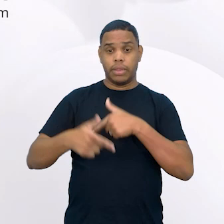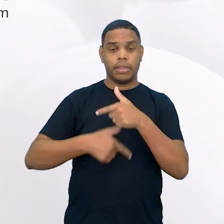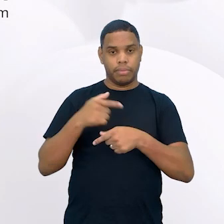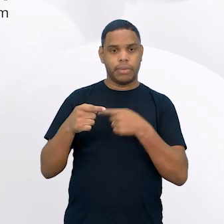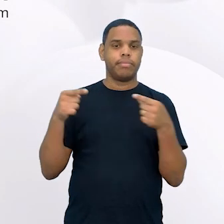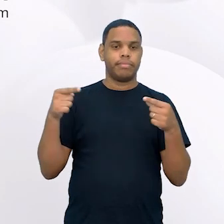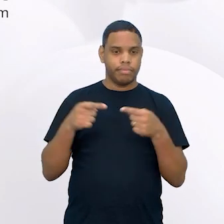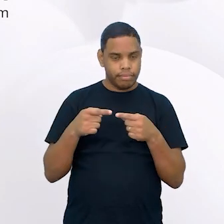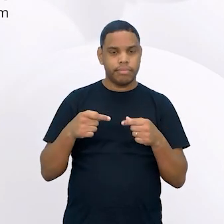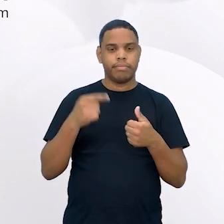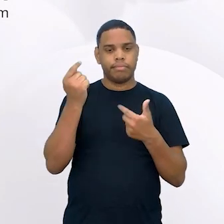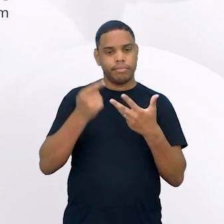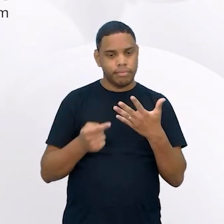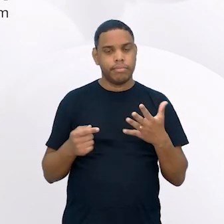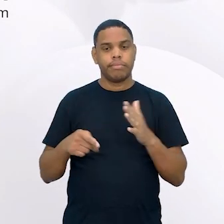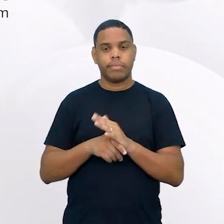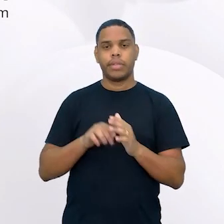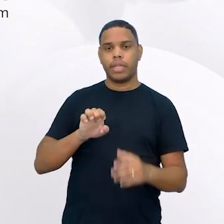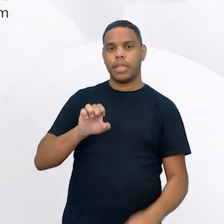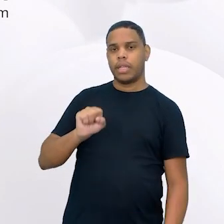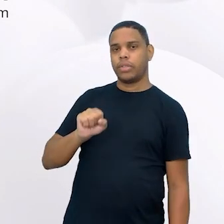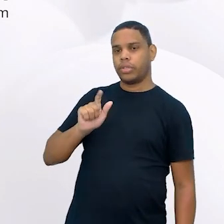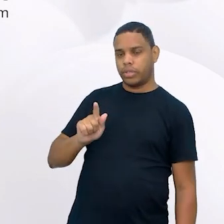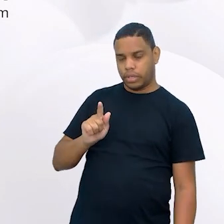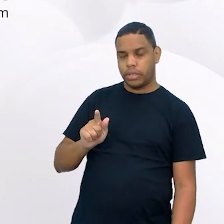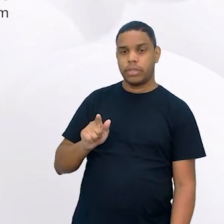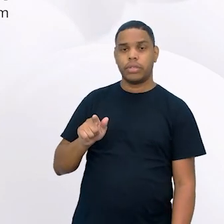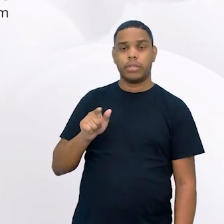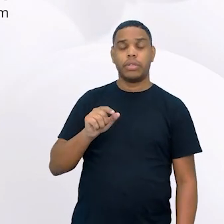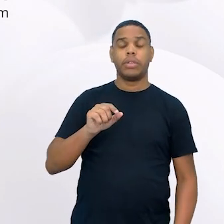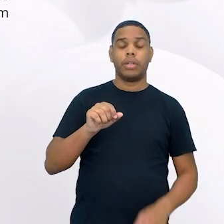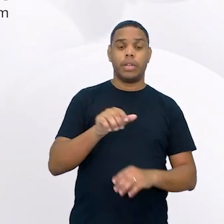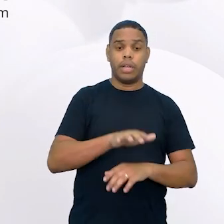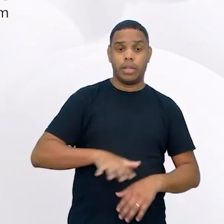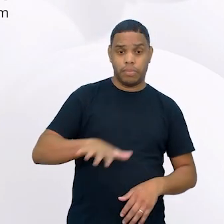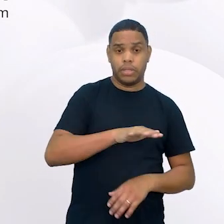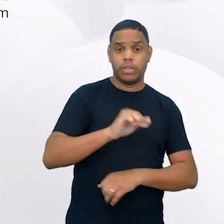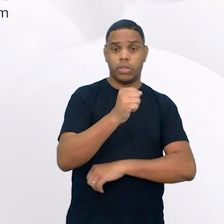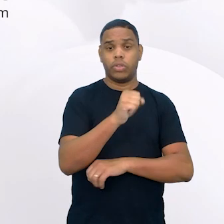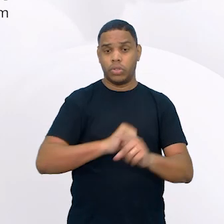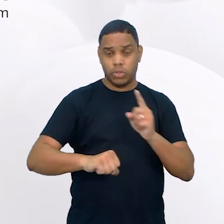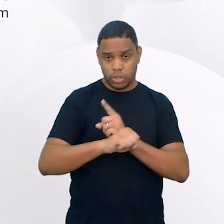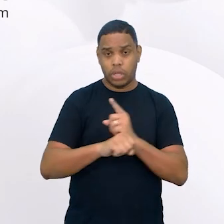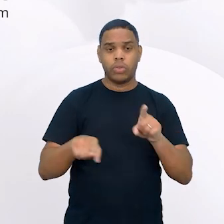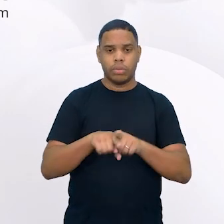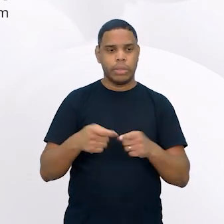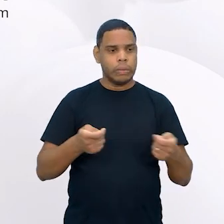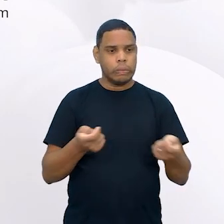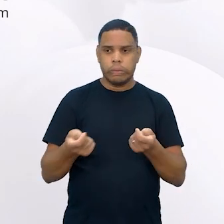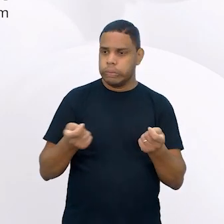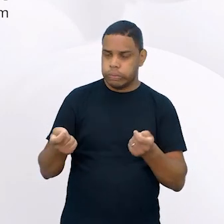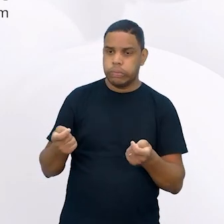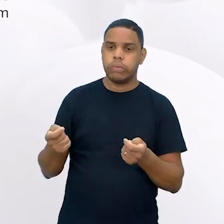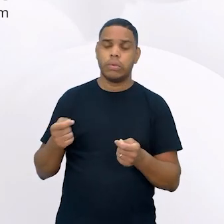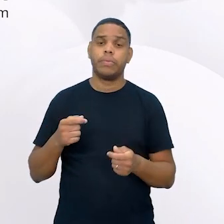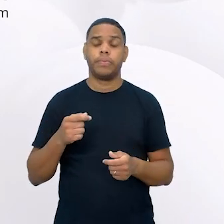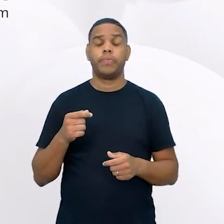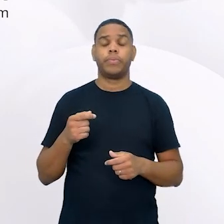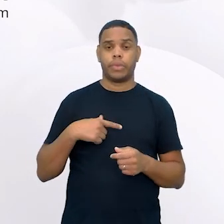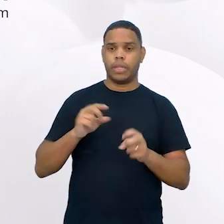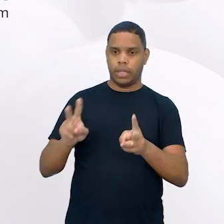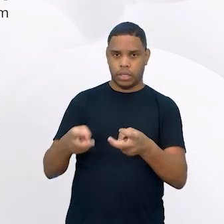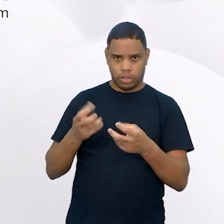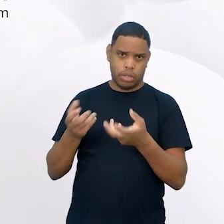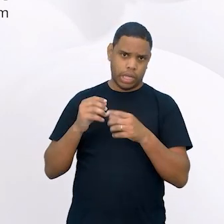dentro dos pilares do ESG, né, que é o ambiental, o social e a governança, ou seja, a empresa não abre mão do lucro,